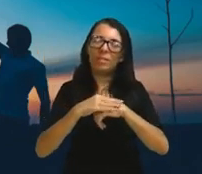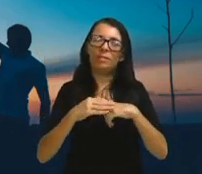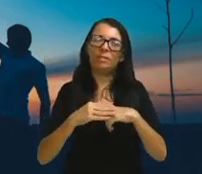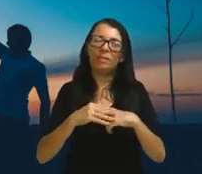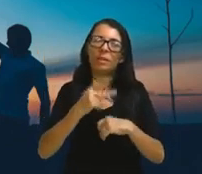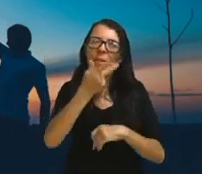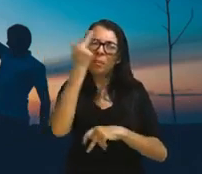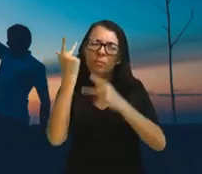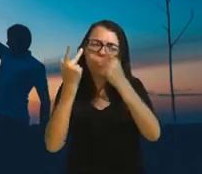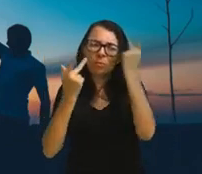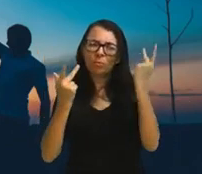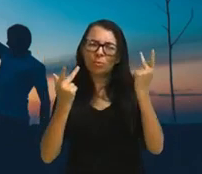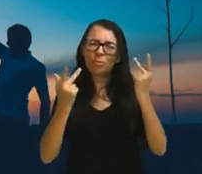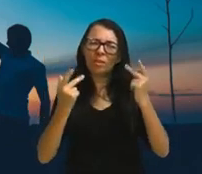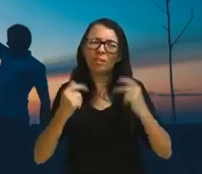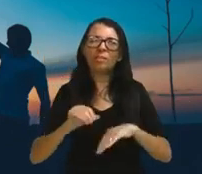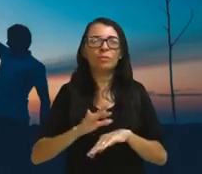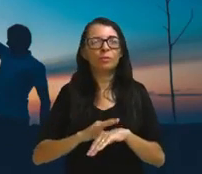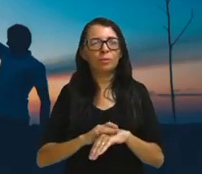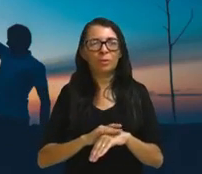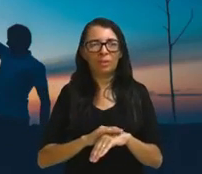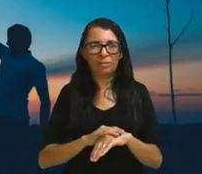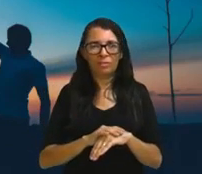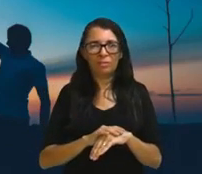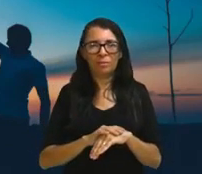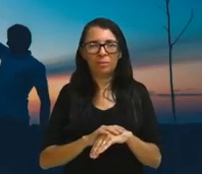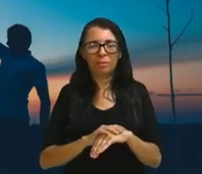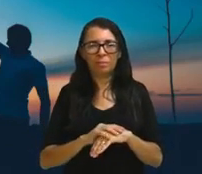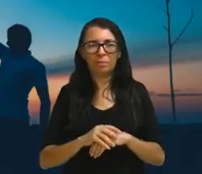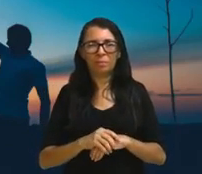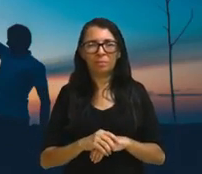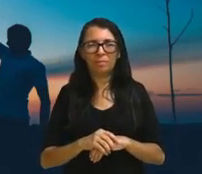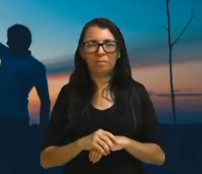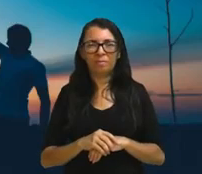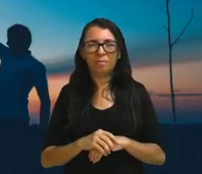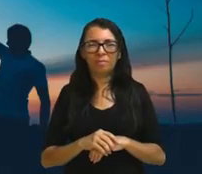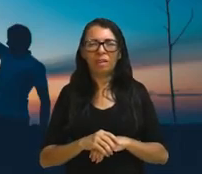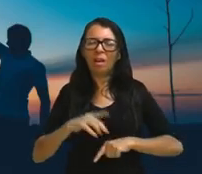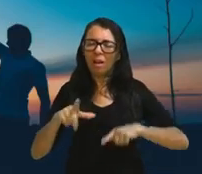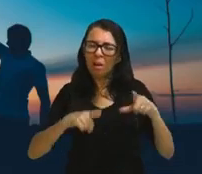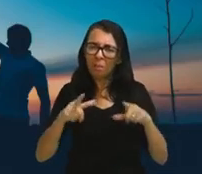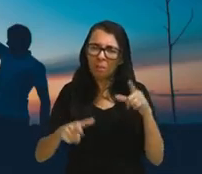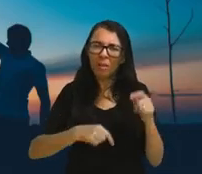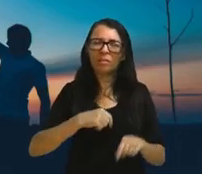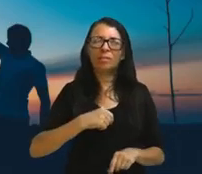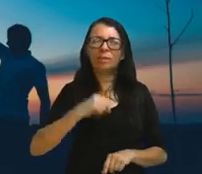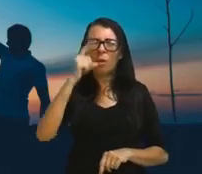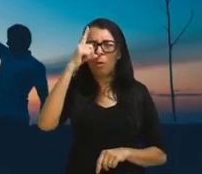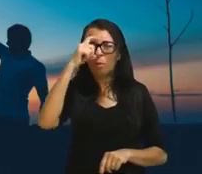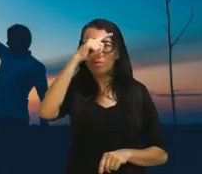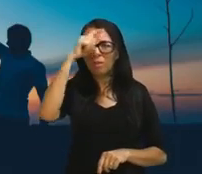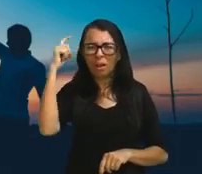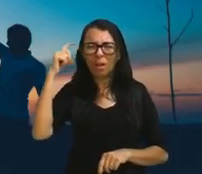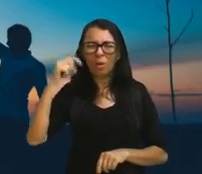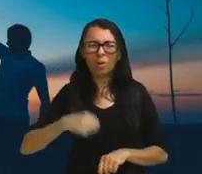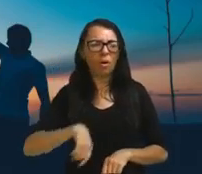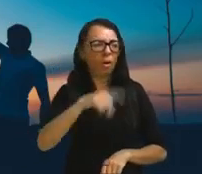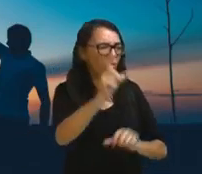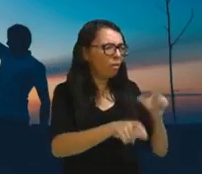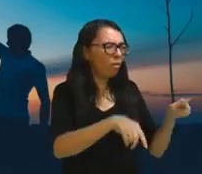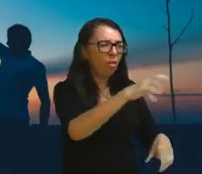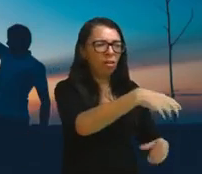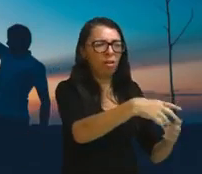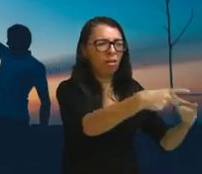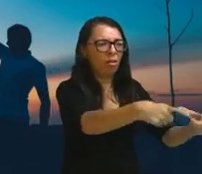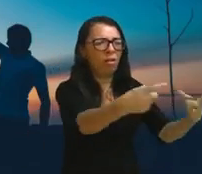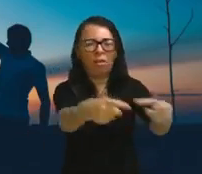profissão tão importante nos hospitais, nos postos de saúde, nos postos, de saúde. Deus abençoe cada